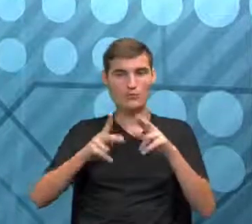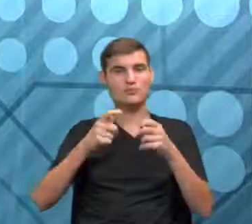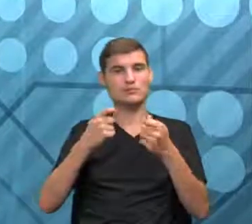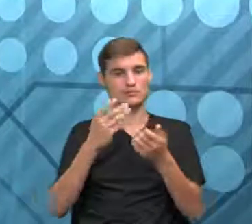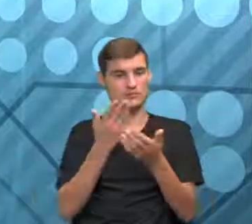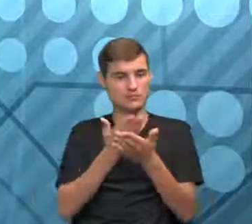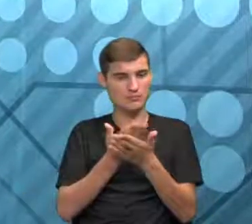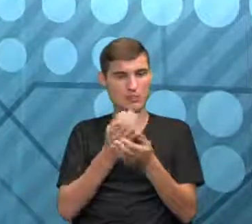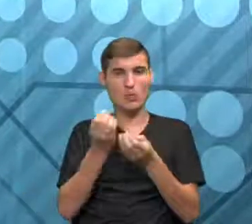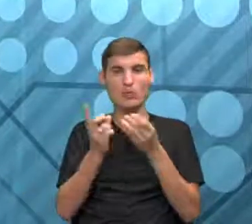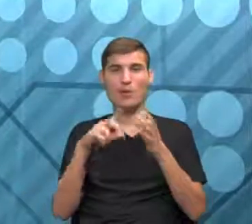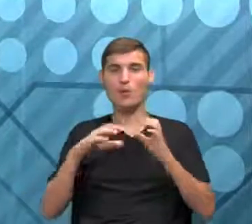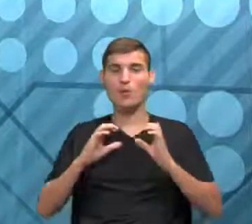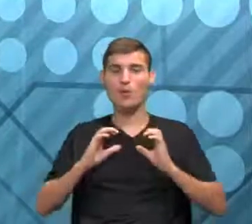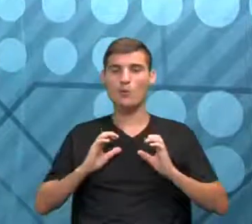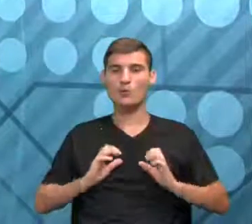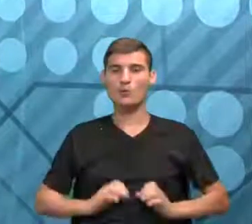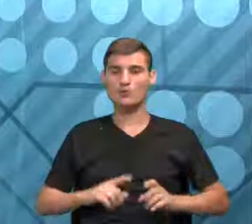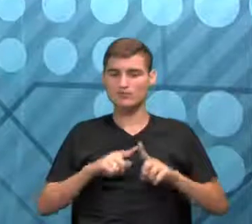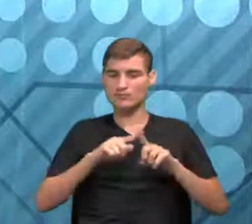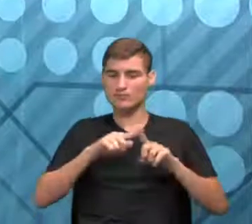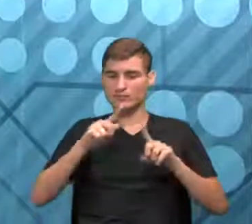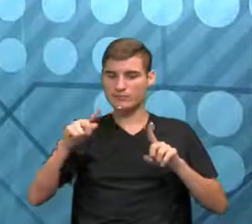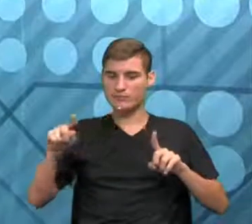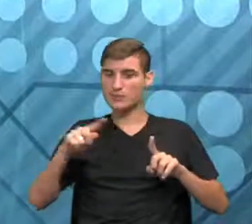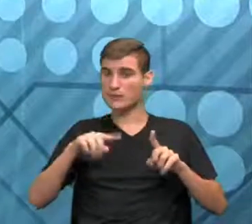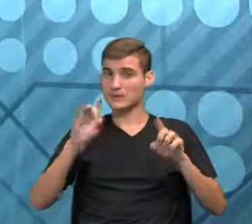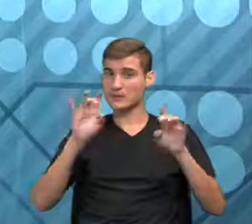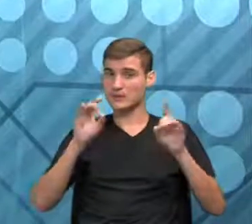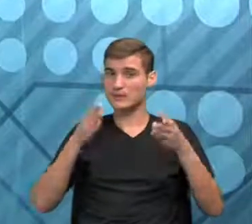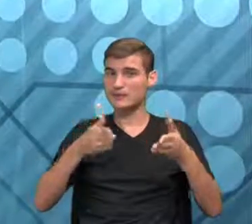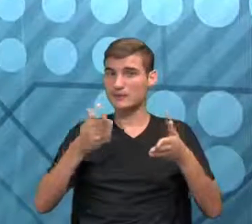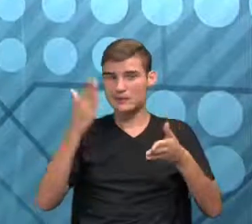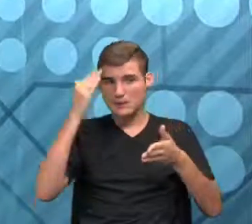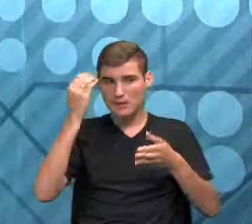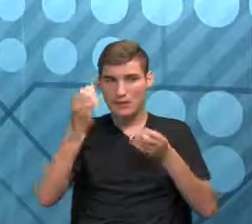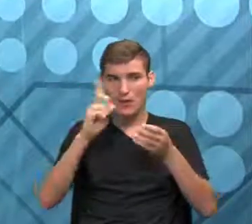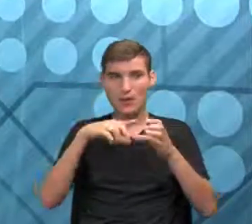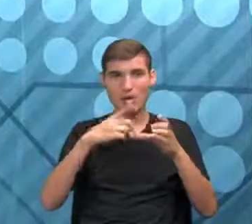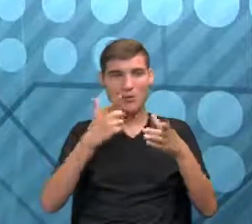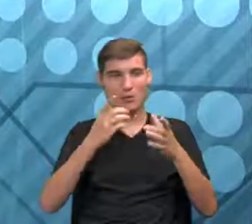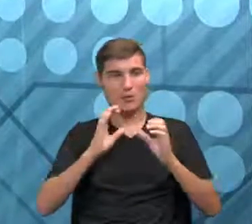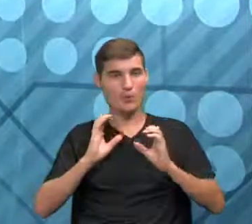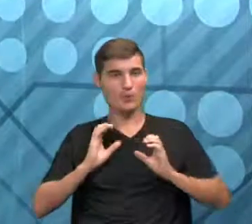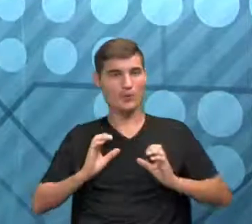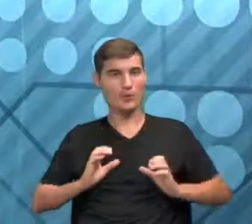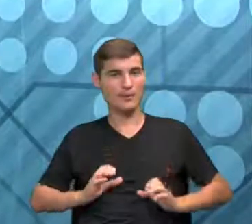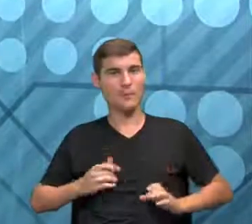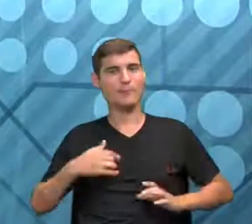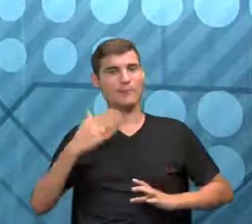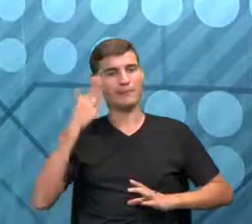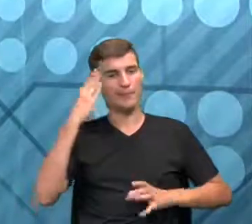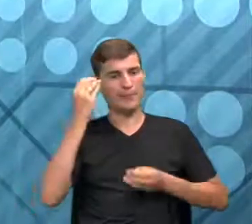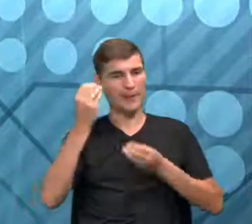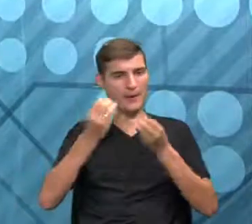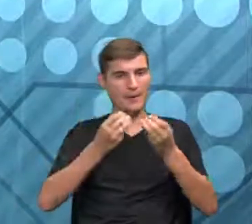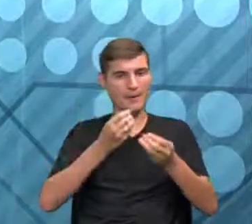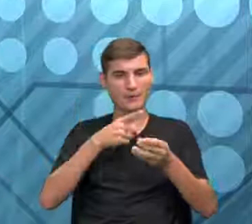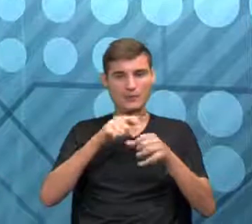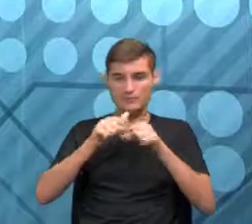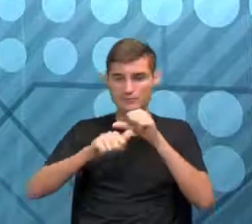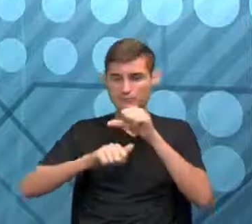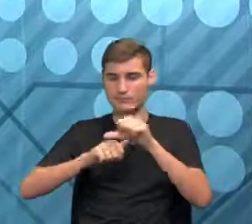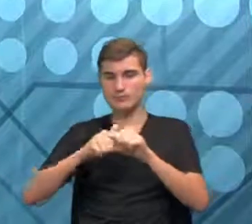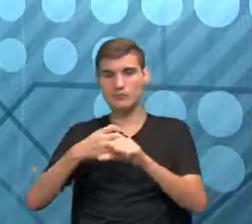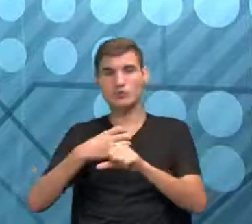estudar o comportamento daquela faixa de frequência específica. Então, sabendo o comportamento da faixa de frequência, eu sei como o canal vai se comportar, eu sei